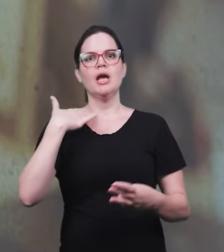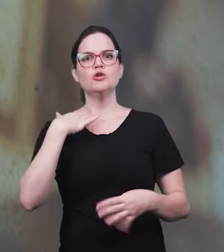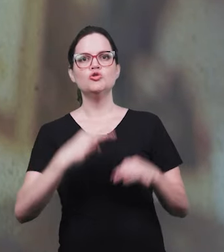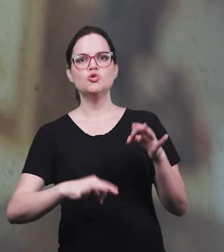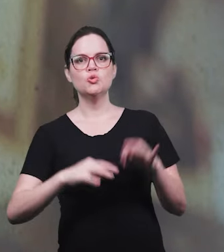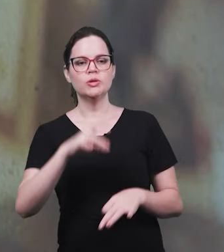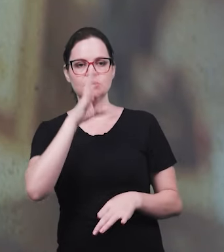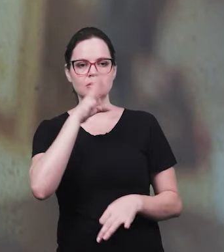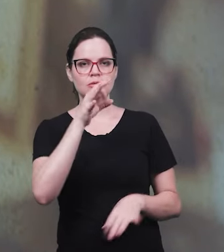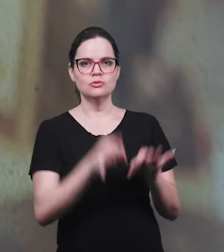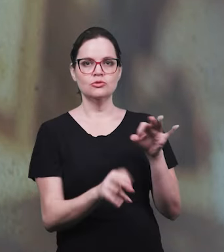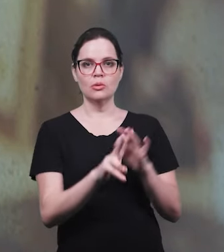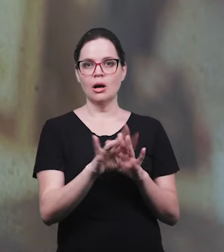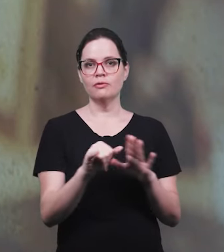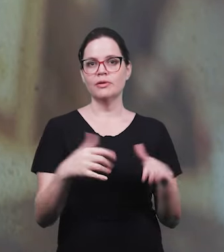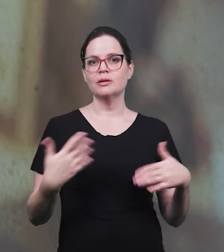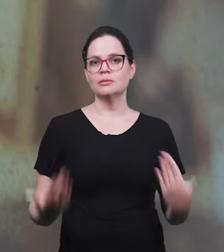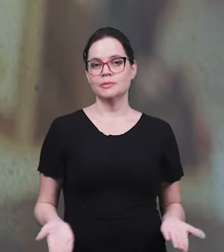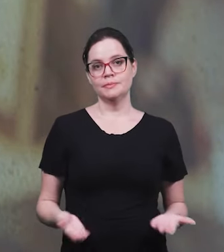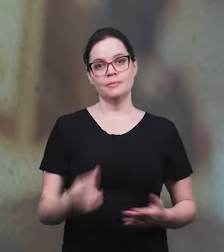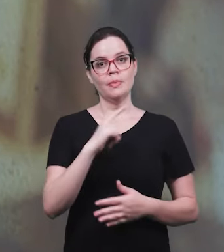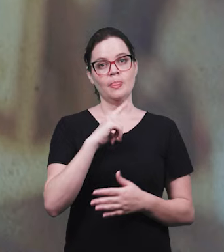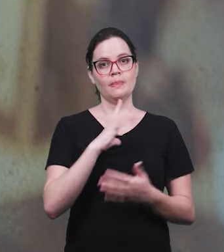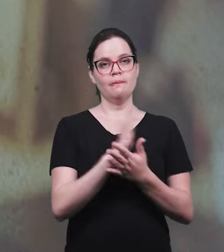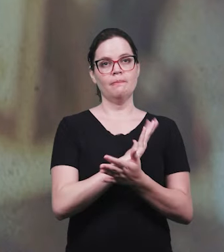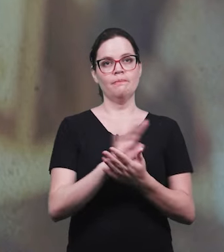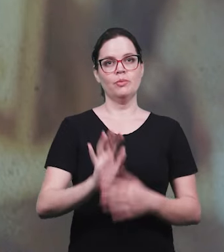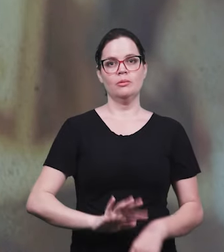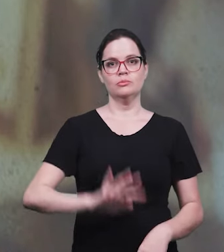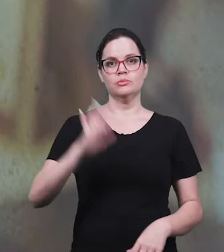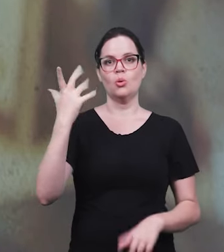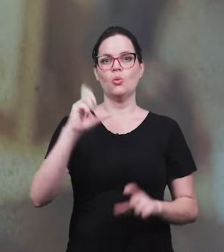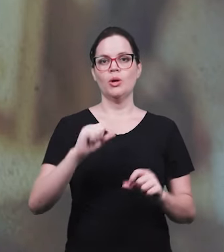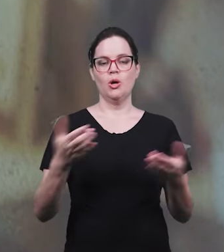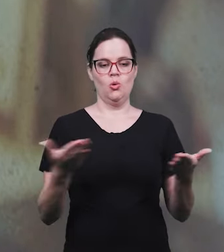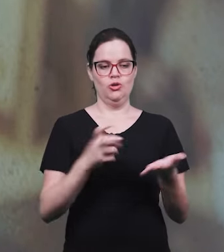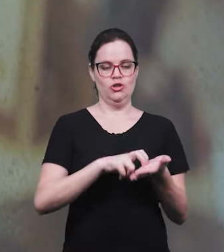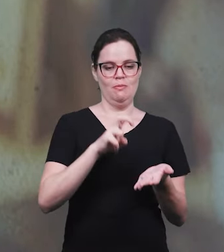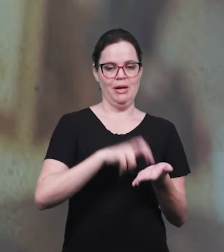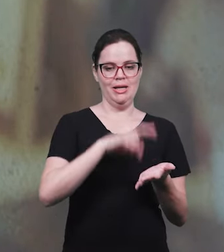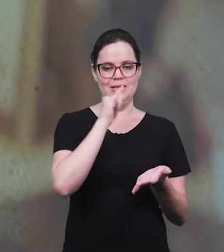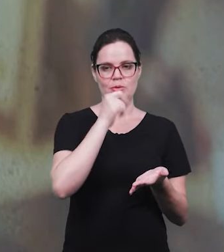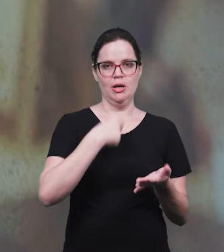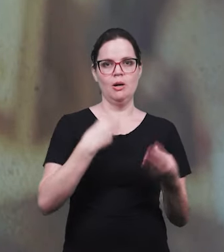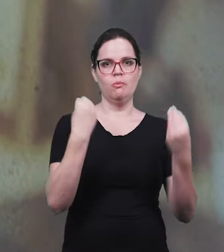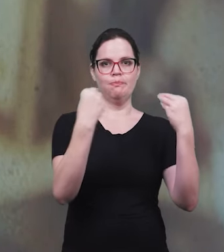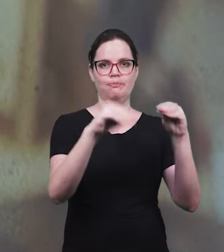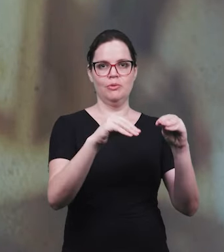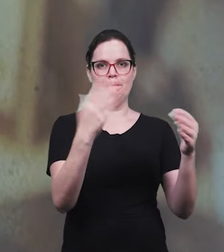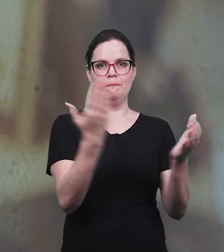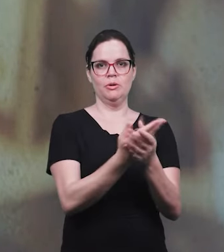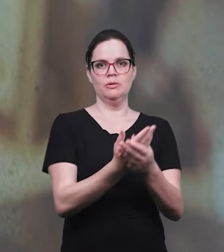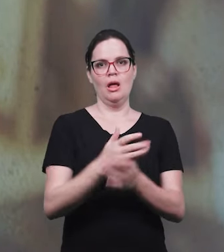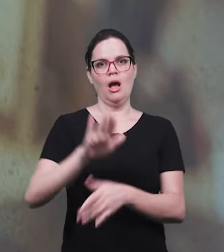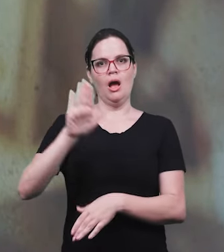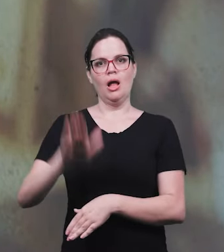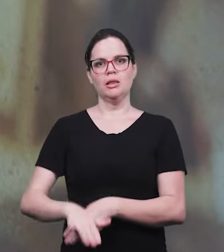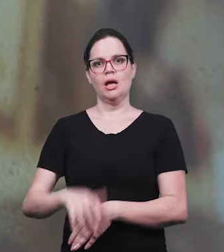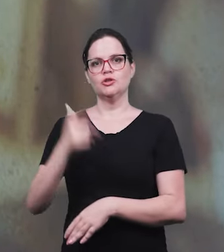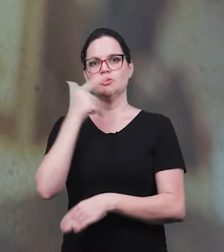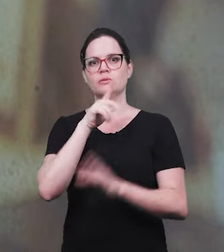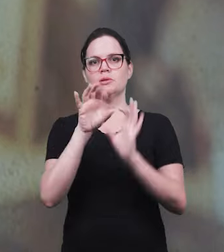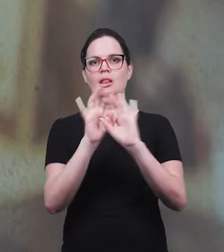aquele processo. E já tivemos casos de distribuir um processo pela manhã e à tarde eu consegui uma liminar.